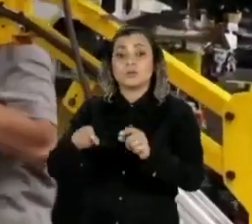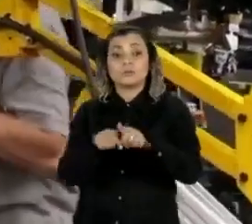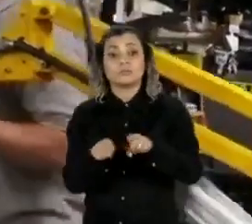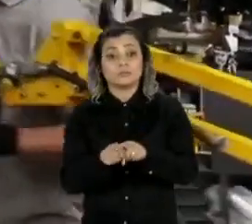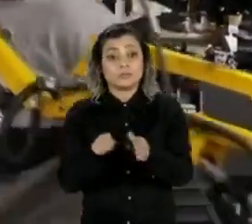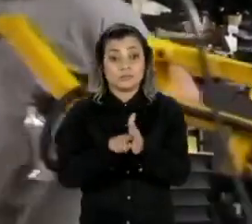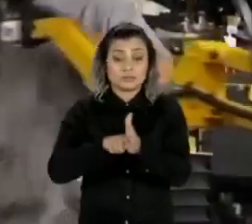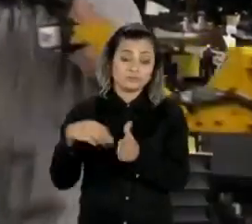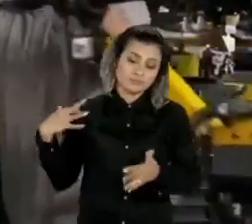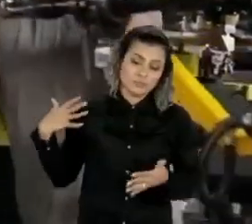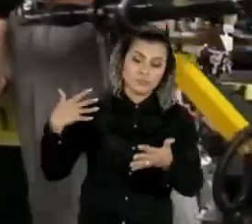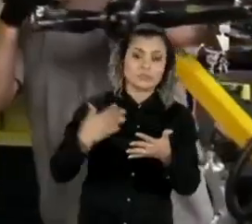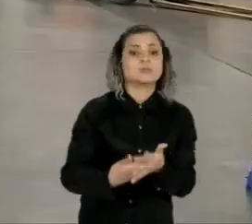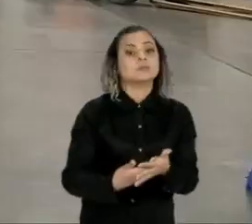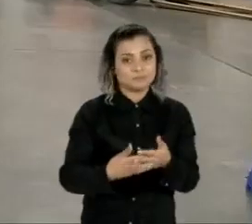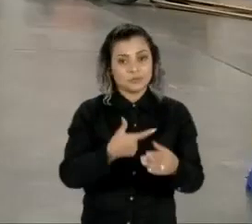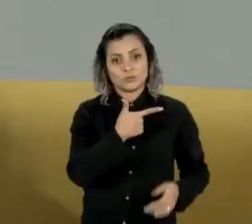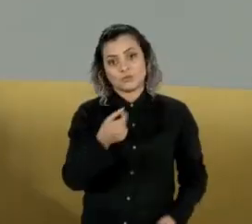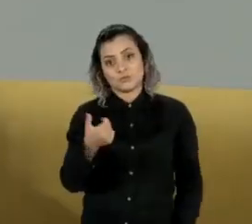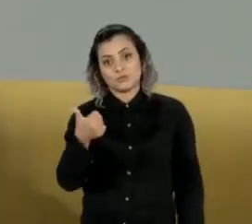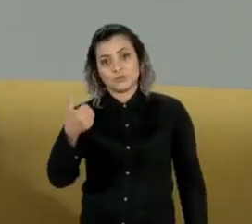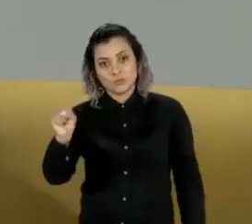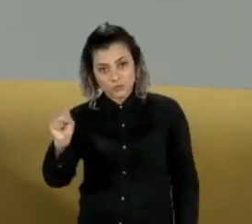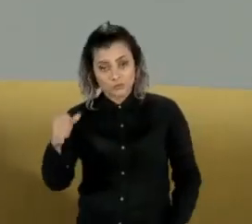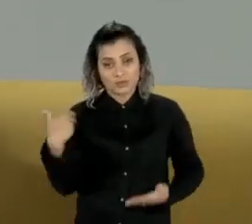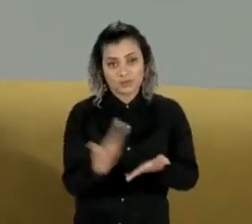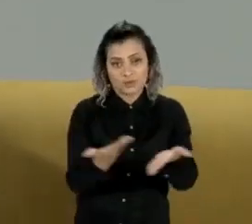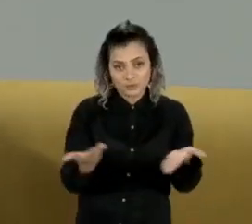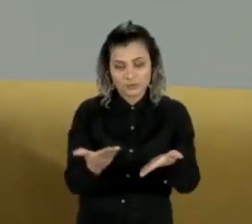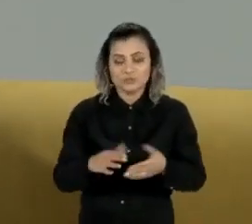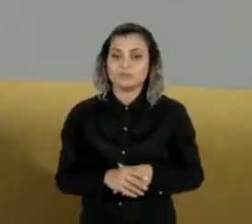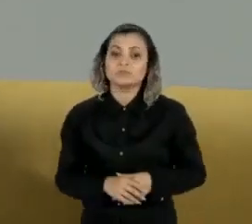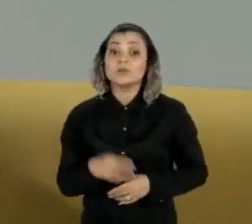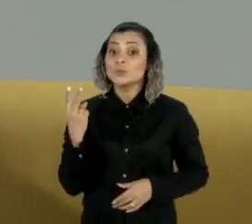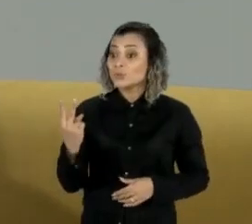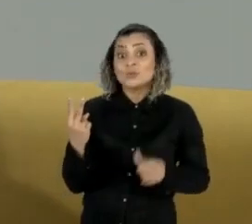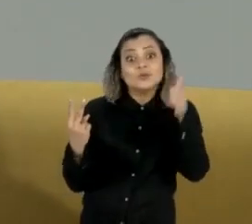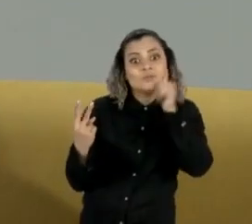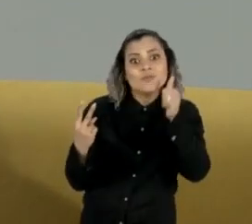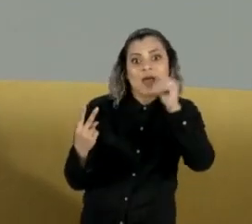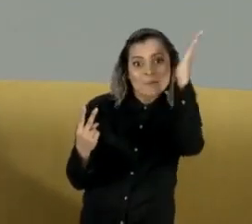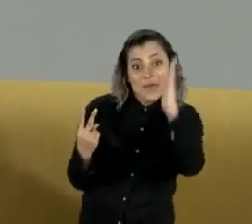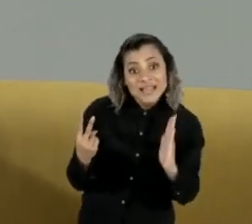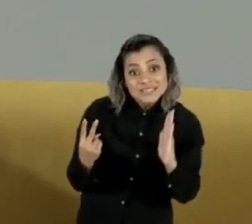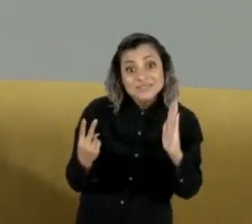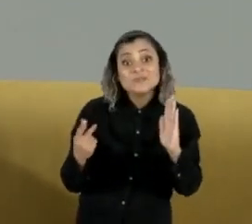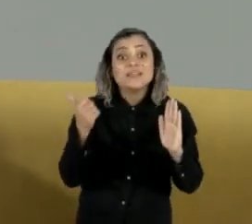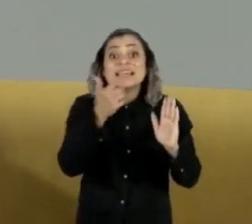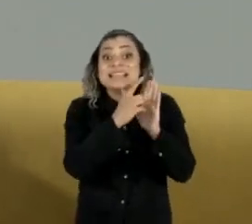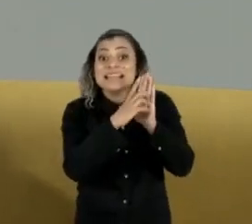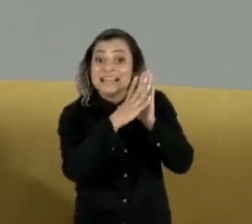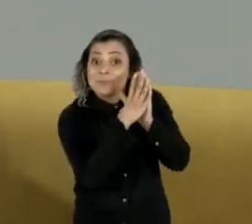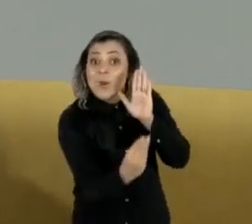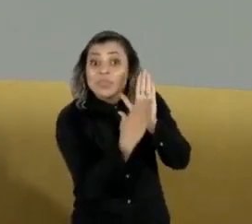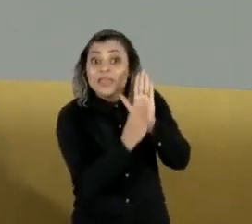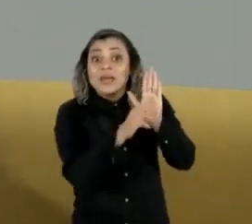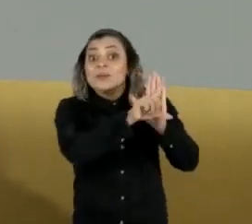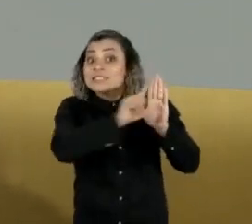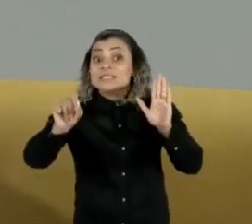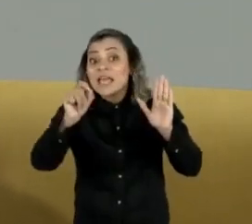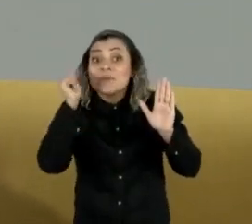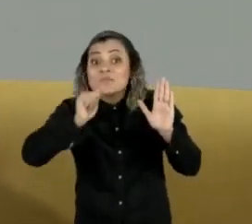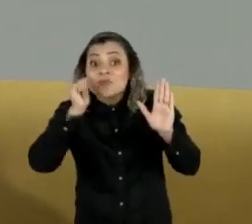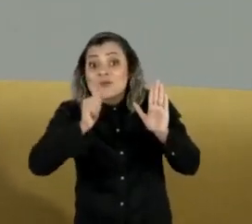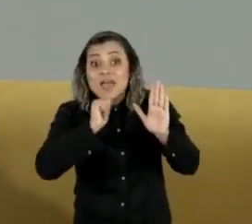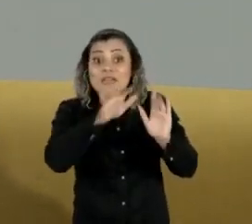desde a crise financeira de 2008. E 2 brasileiras estão na lista das 100 mulheres mais influentes do